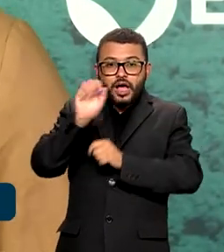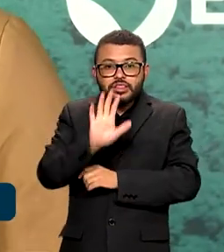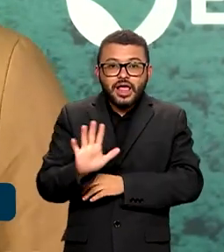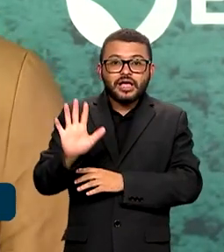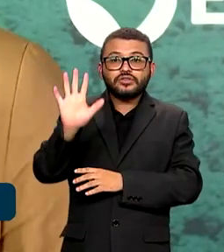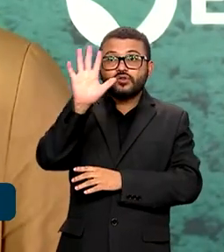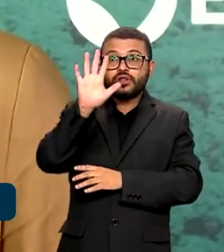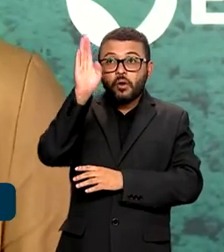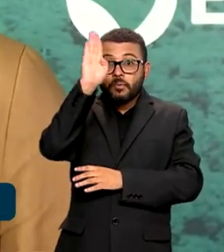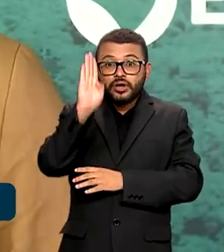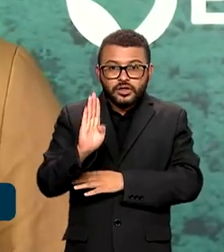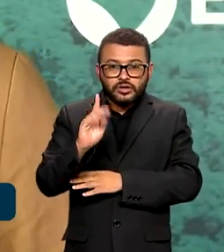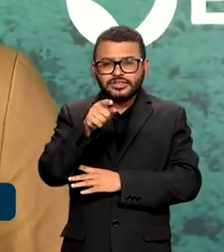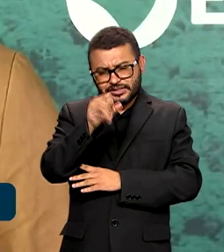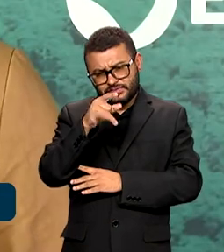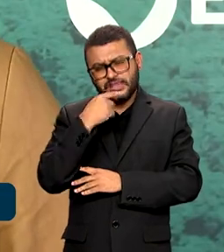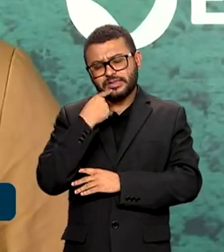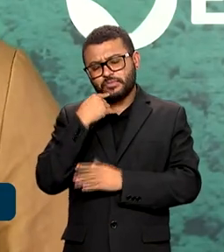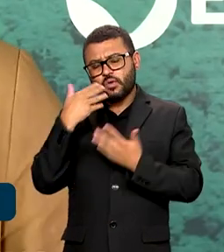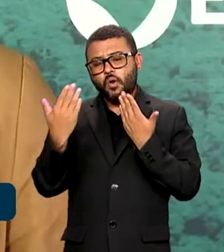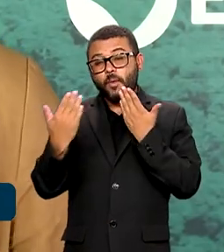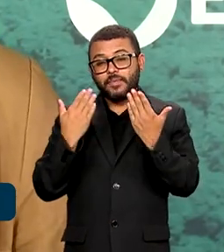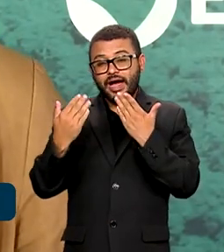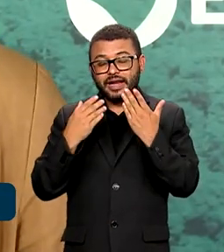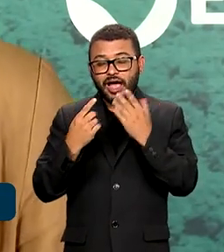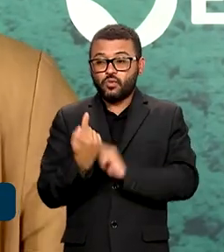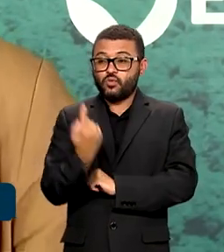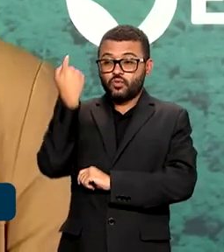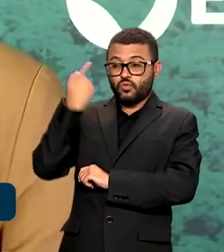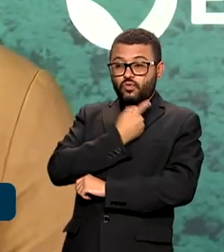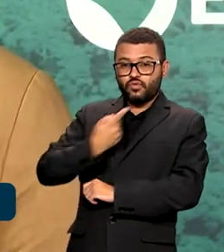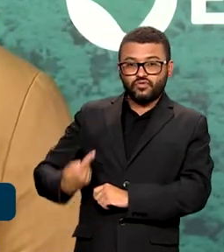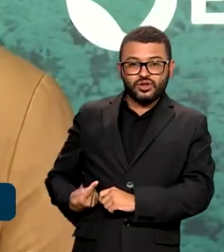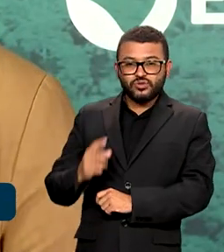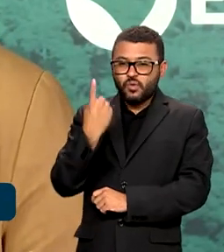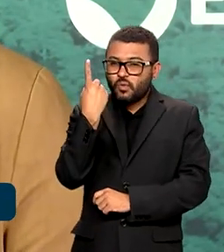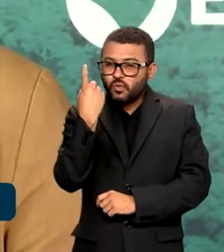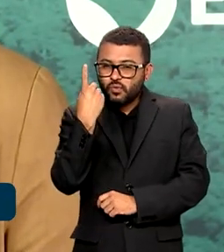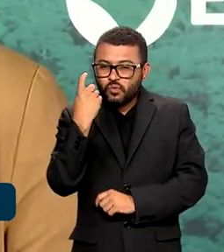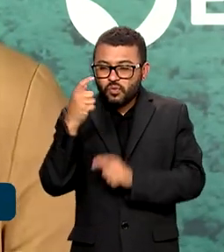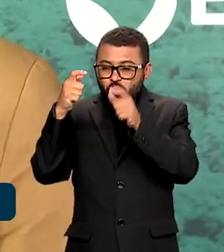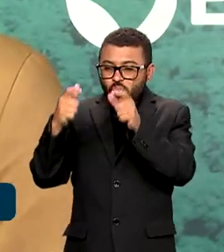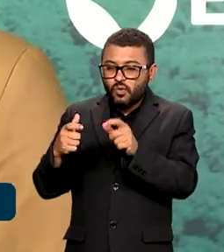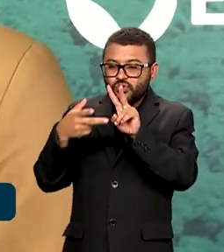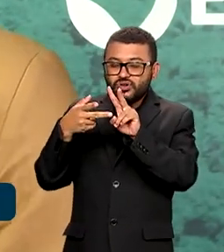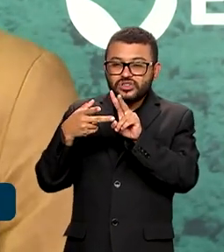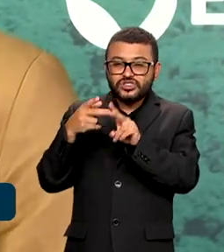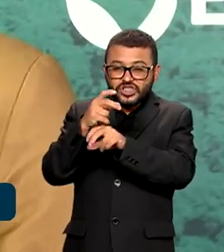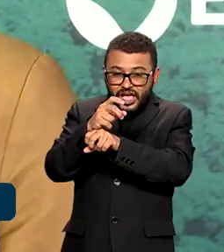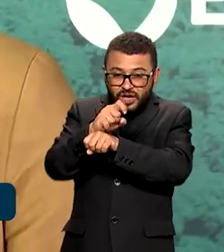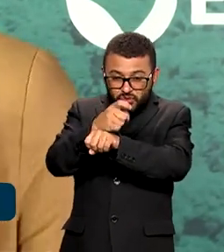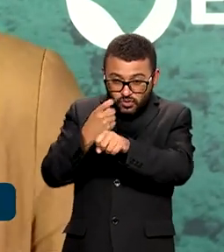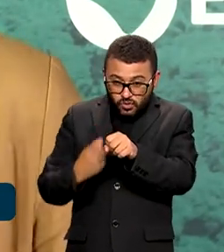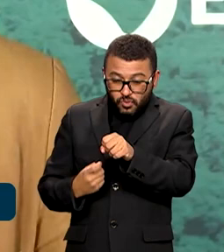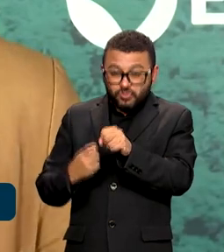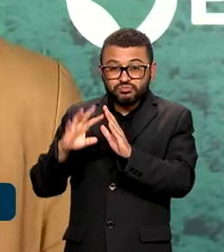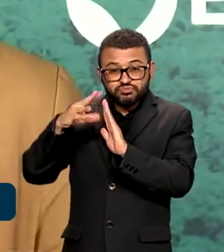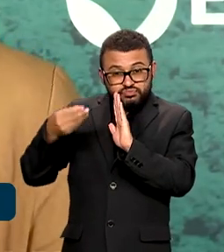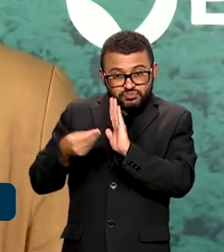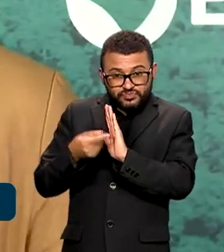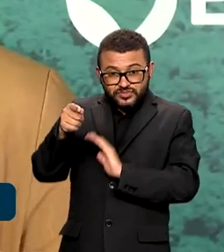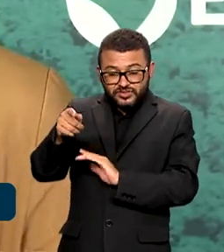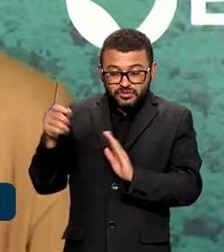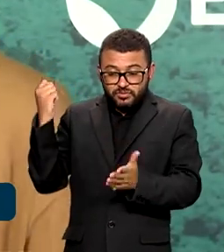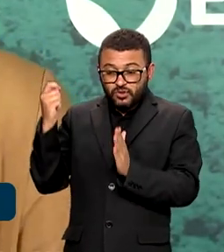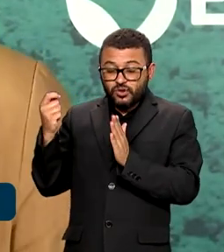gente for comparar, por exemplo, vocês teriam uma ideia, na última gestão a gente teve um território quilombola apenas titulado por ordem judicial. E a gente inicia nos